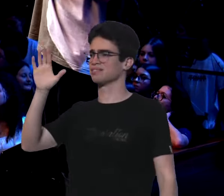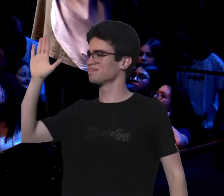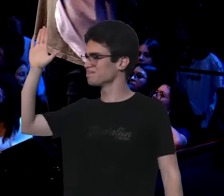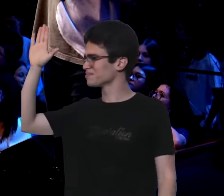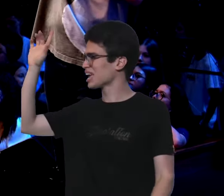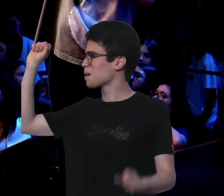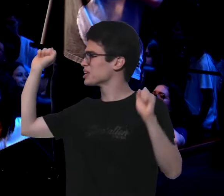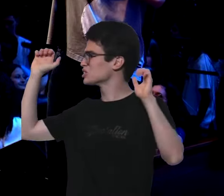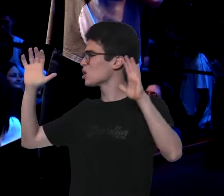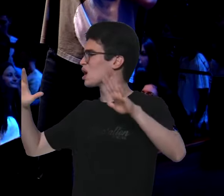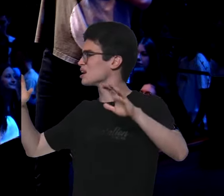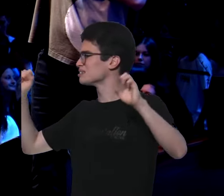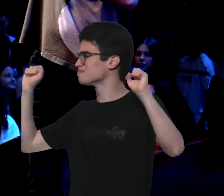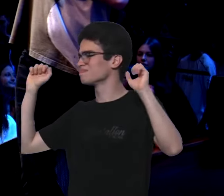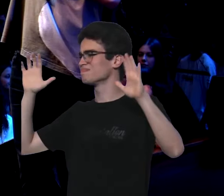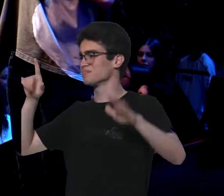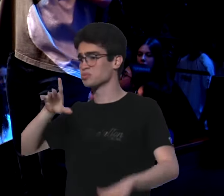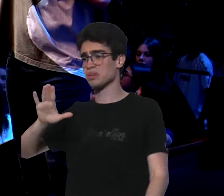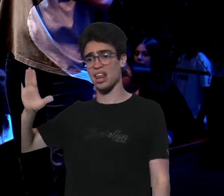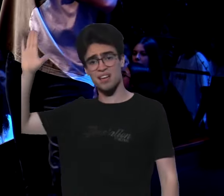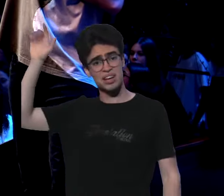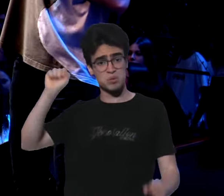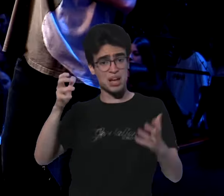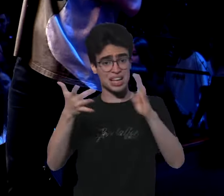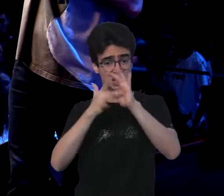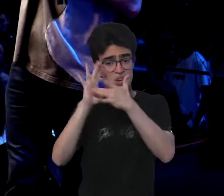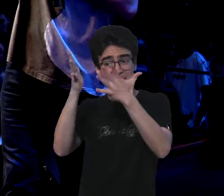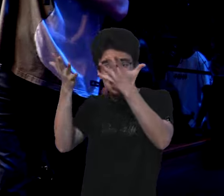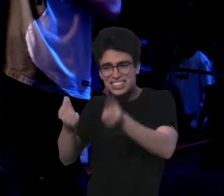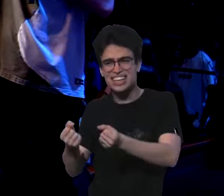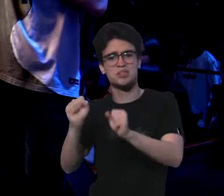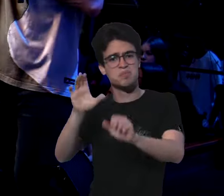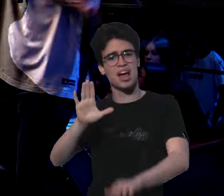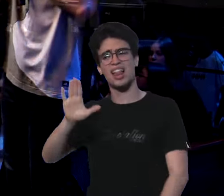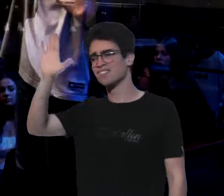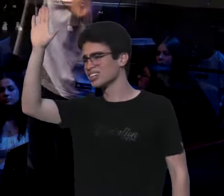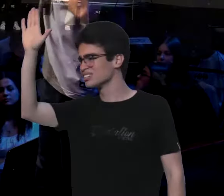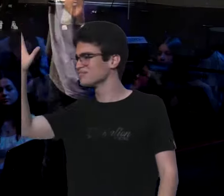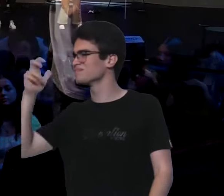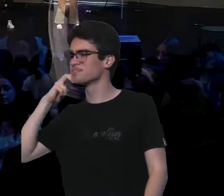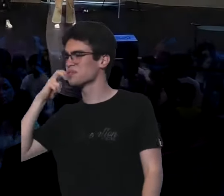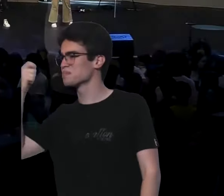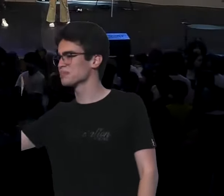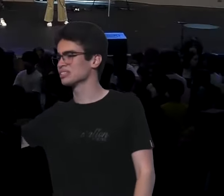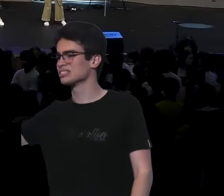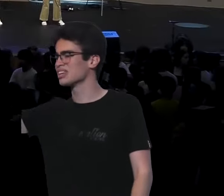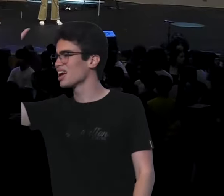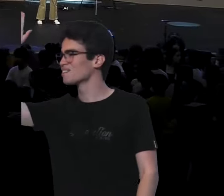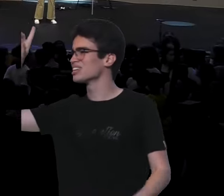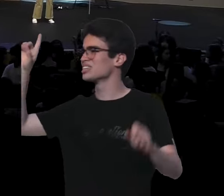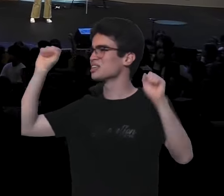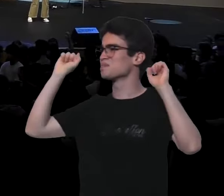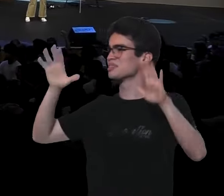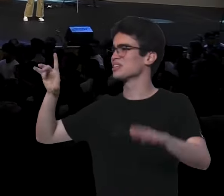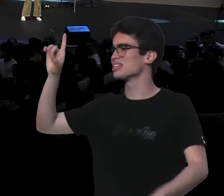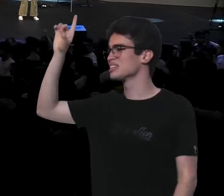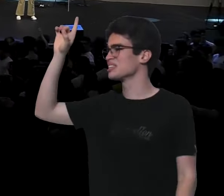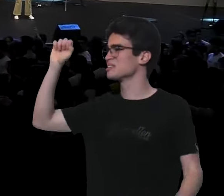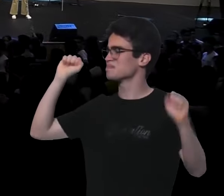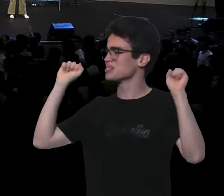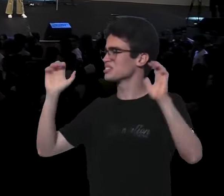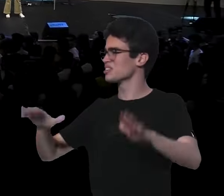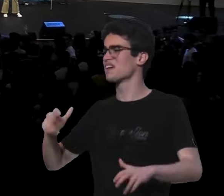abençoe. Deus te abençoe. Se você quer entregar a sua vida para Jesus, não tenha vergonha. Deus te abençoe. Deus te abençoe. Deus te abençoe. Deus te abençoe. Quanta